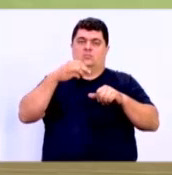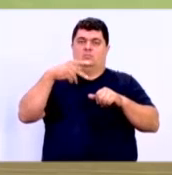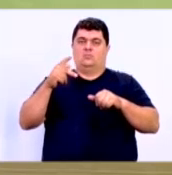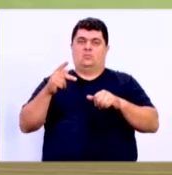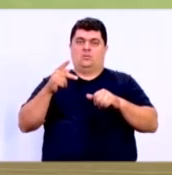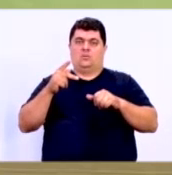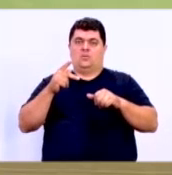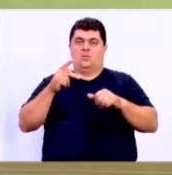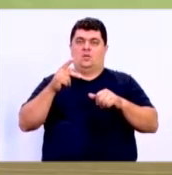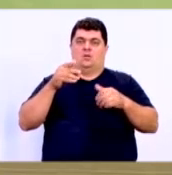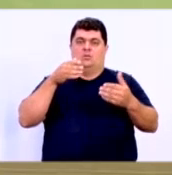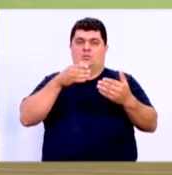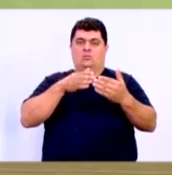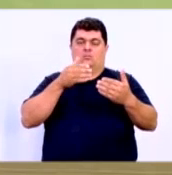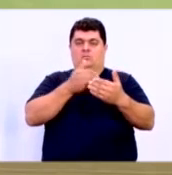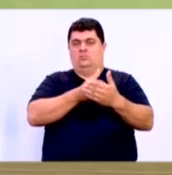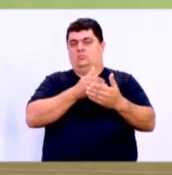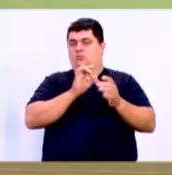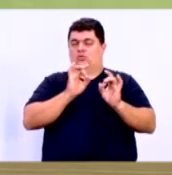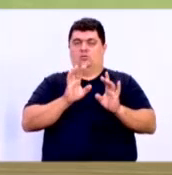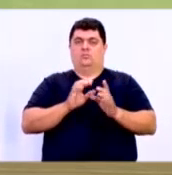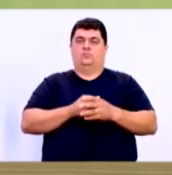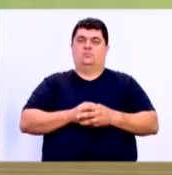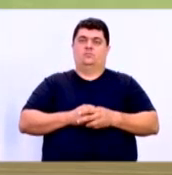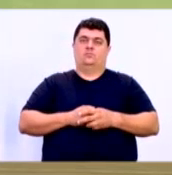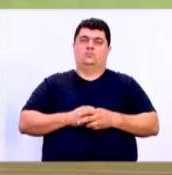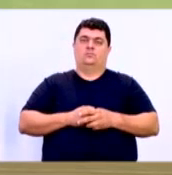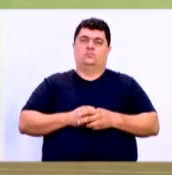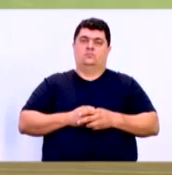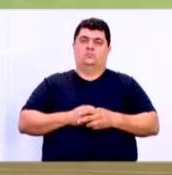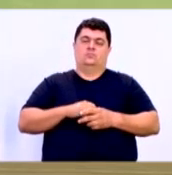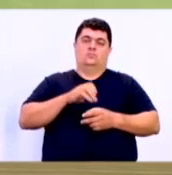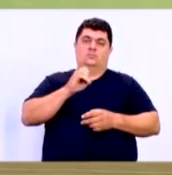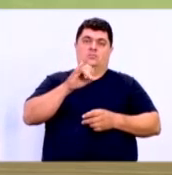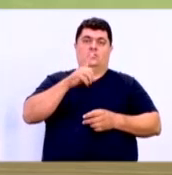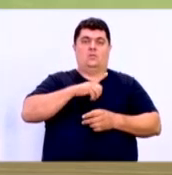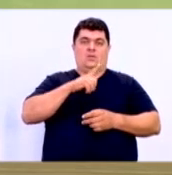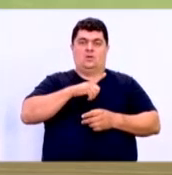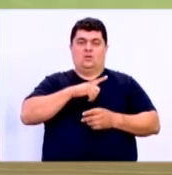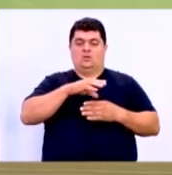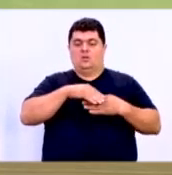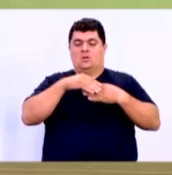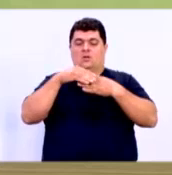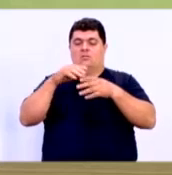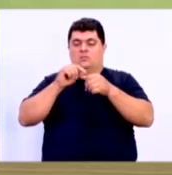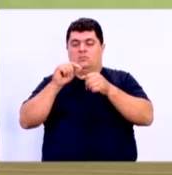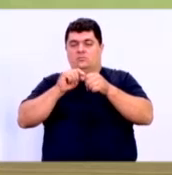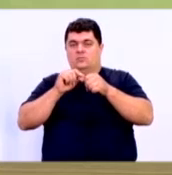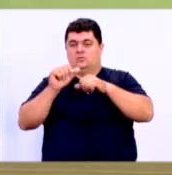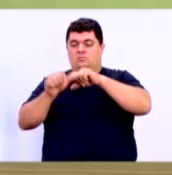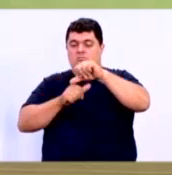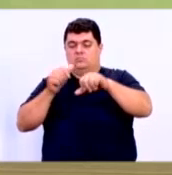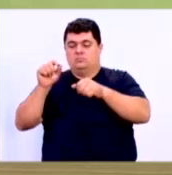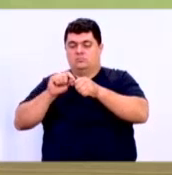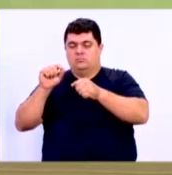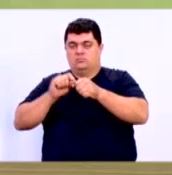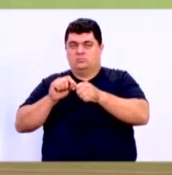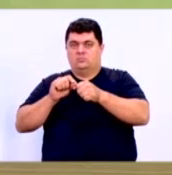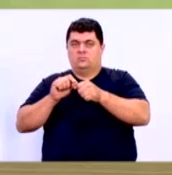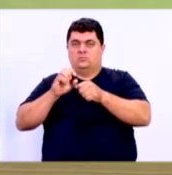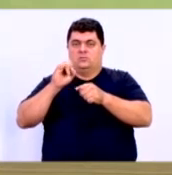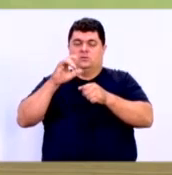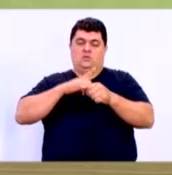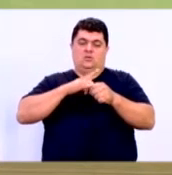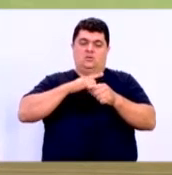classificar como custo direto e variável, né? Só quando você estiver levando ao processo produtivo, ok? Se ela estiver no